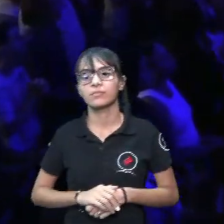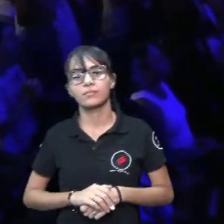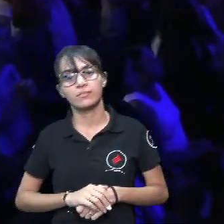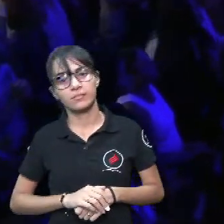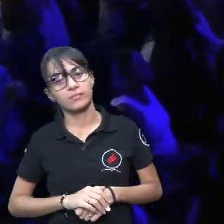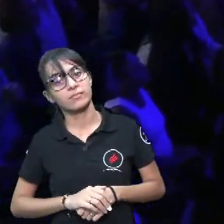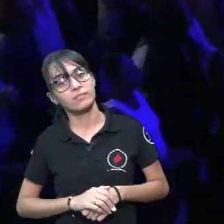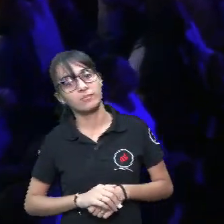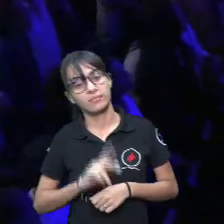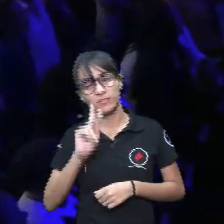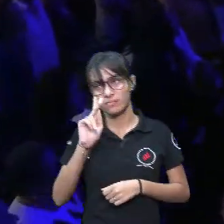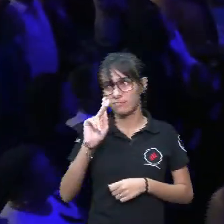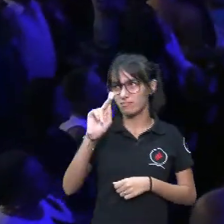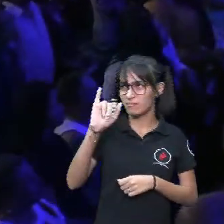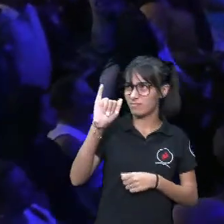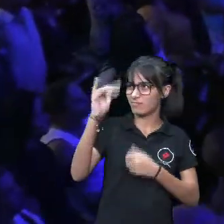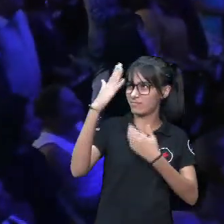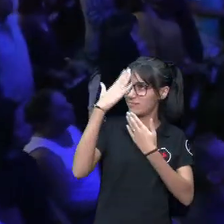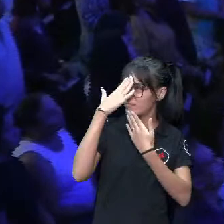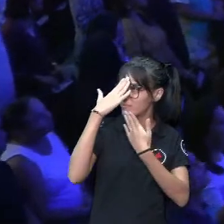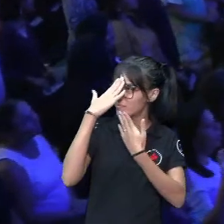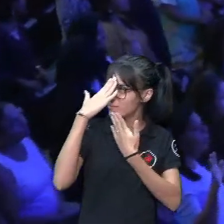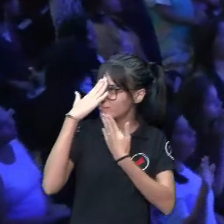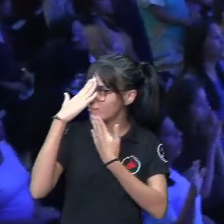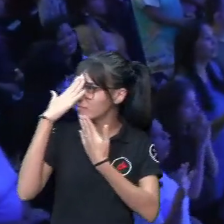Graças eu te dou,